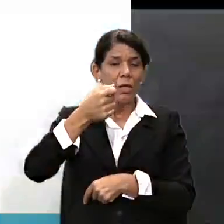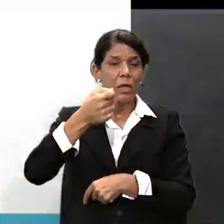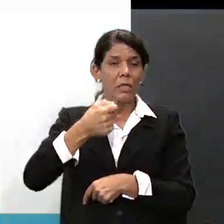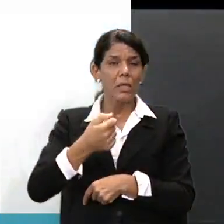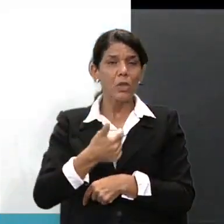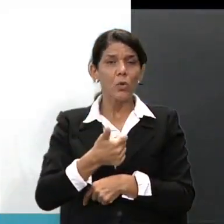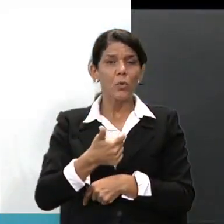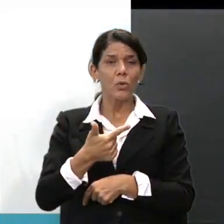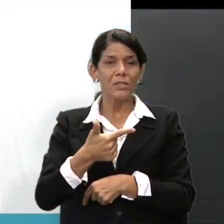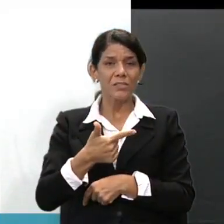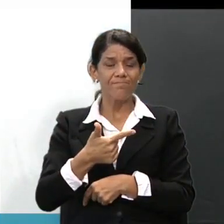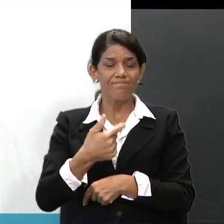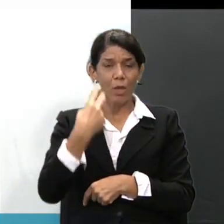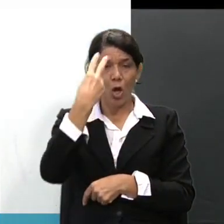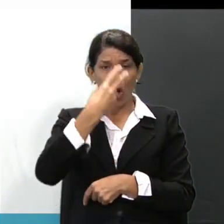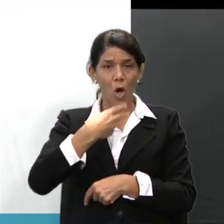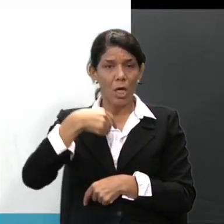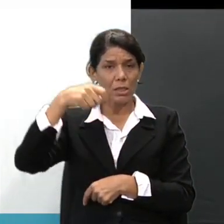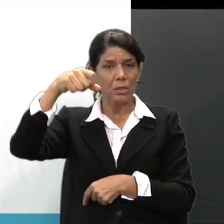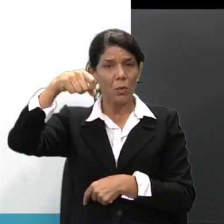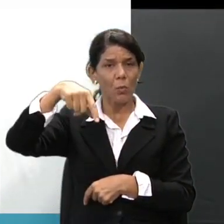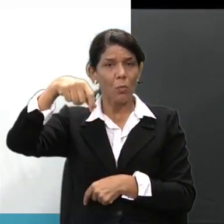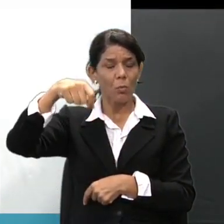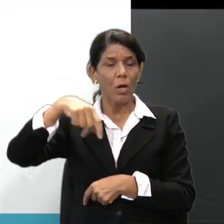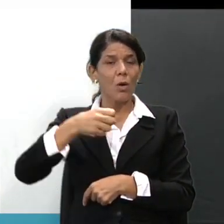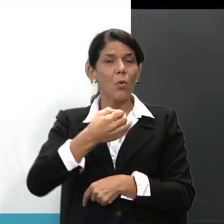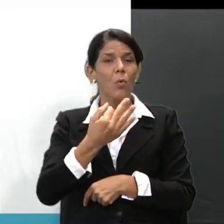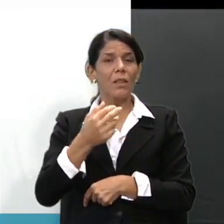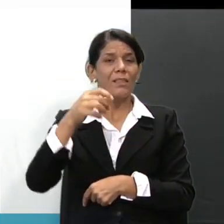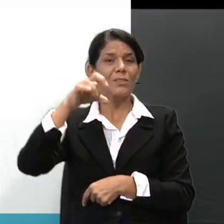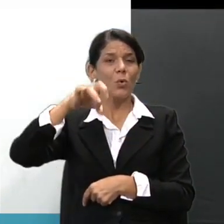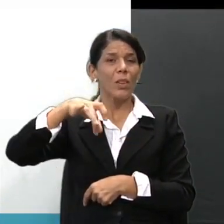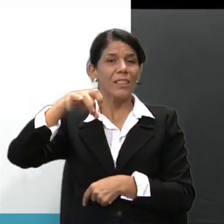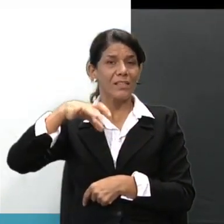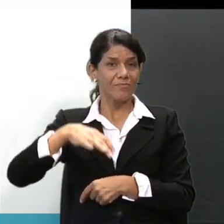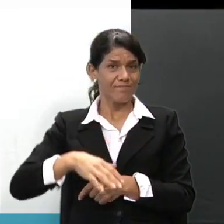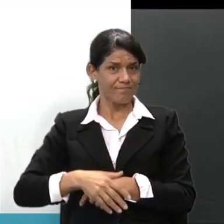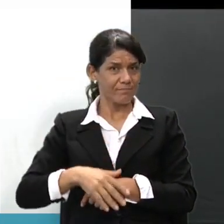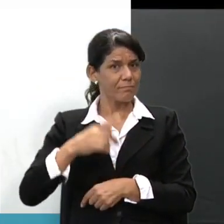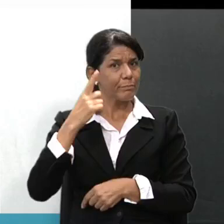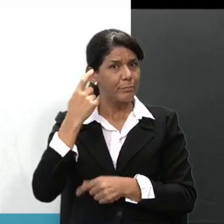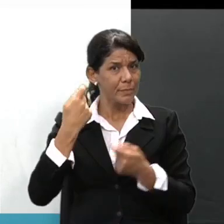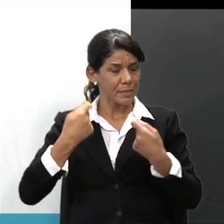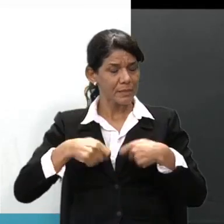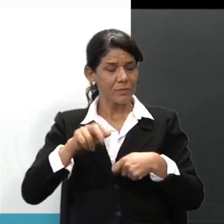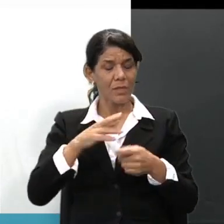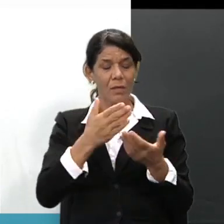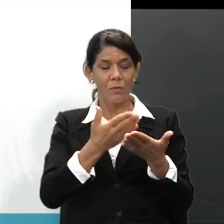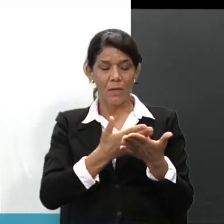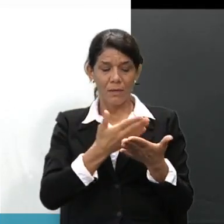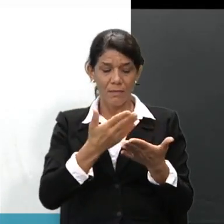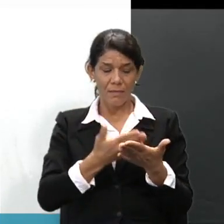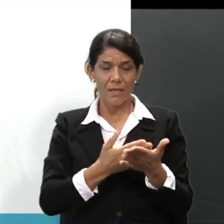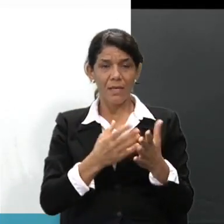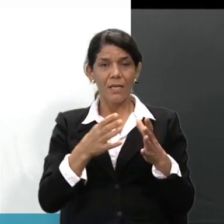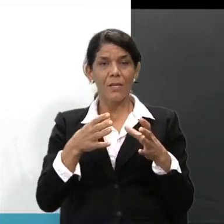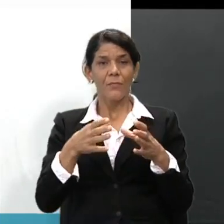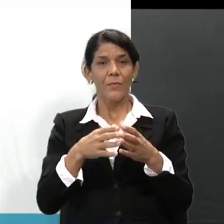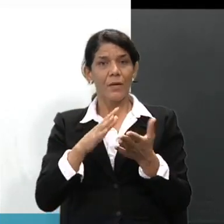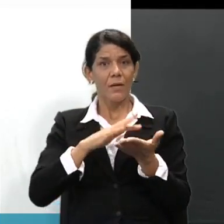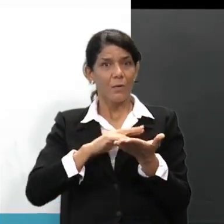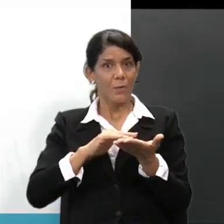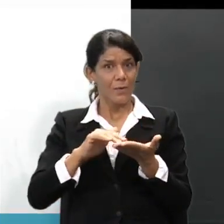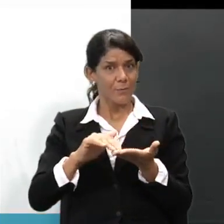me acompanhe. Nós vamos utilizar caderno, caneta, calculadora, equipo macro e